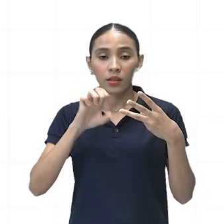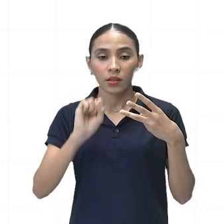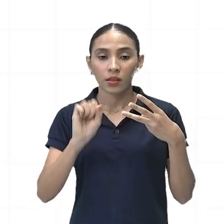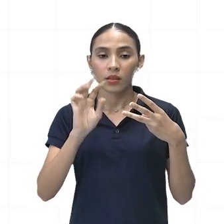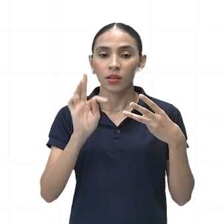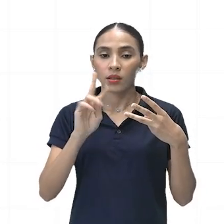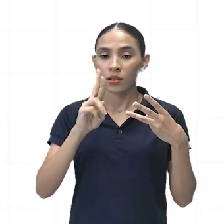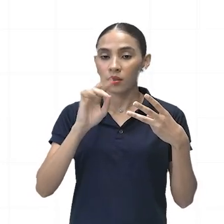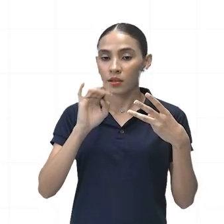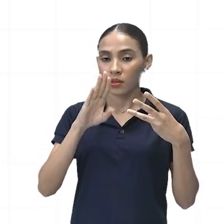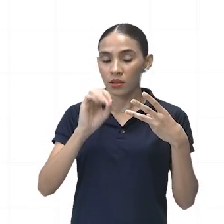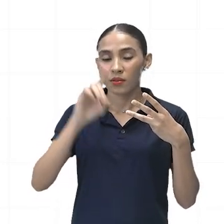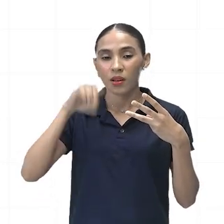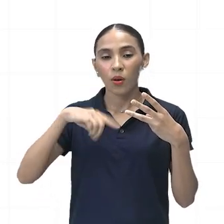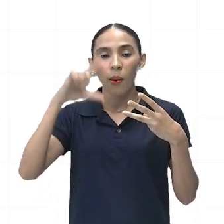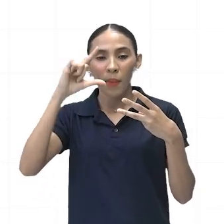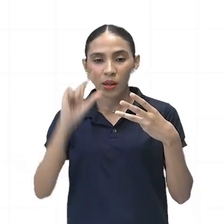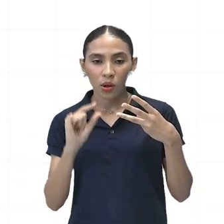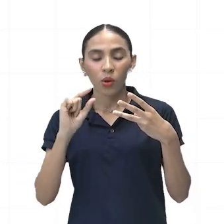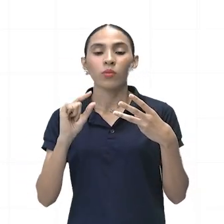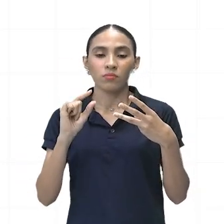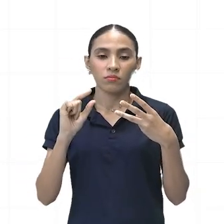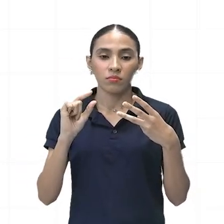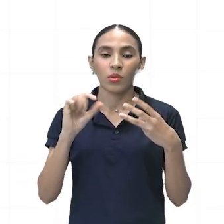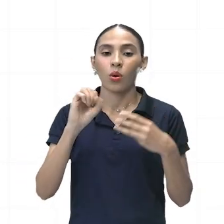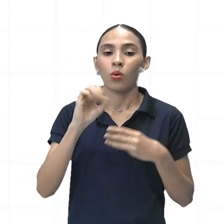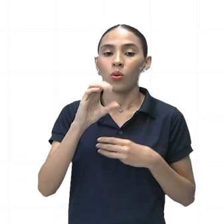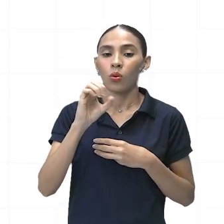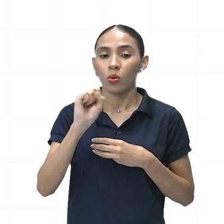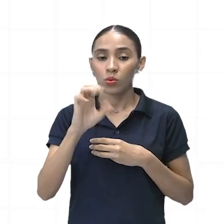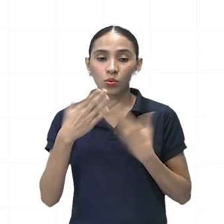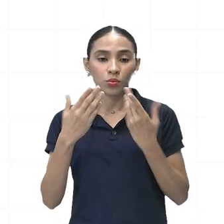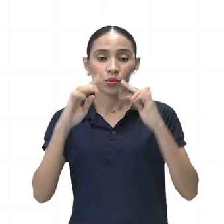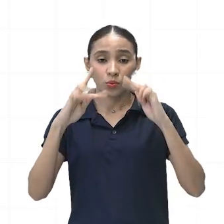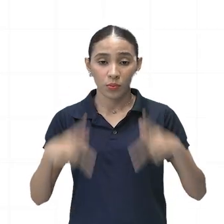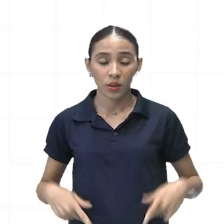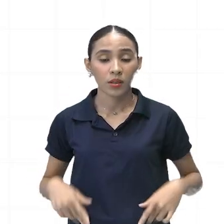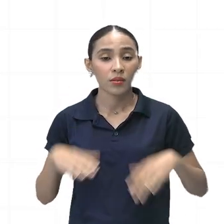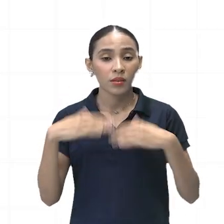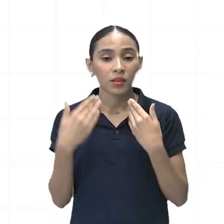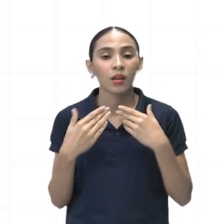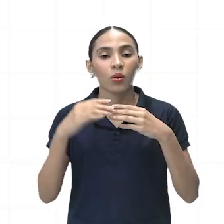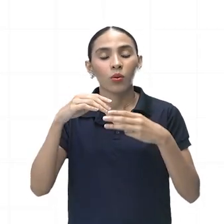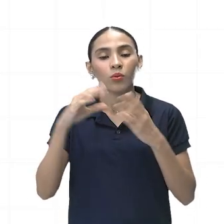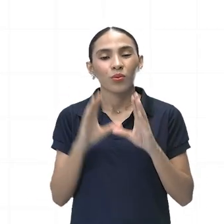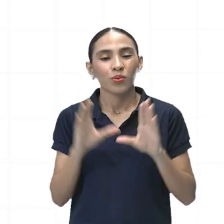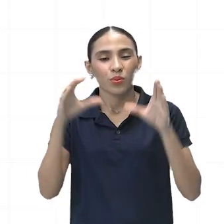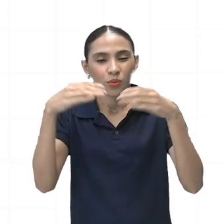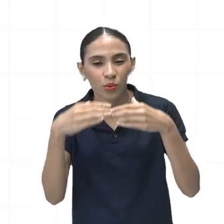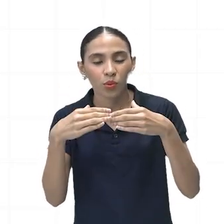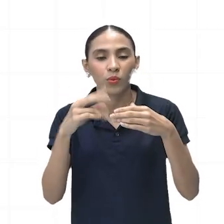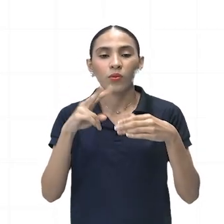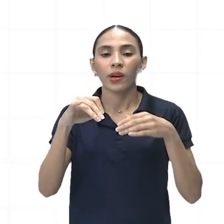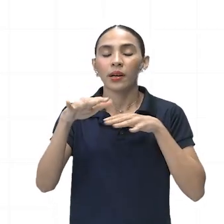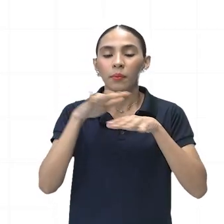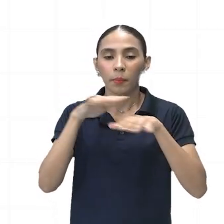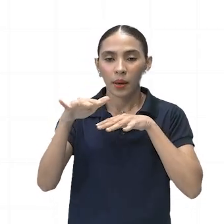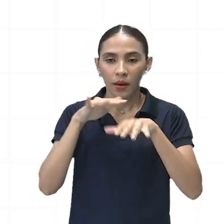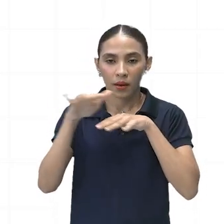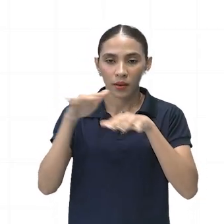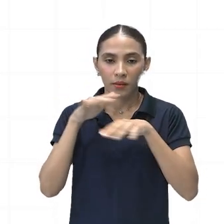o estribo ele é o menor osso do corpo humano. Então, o conjunto desses ossos eles vão amplificar, então, as